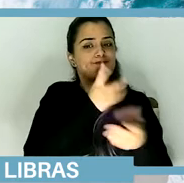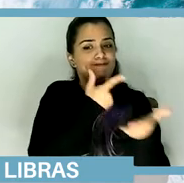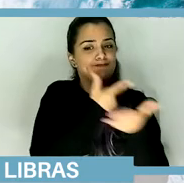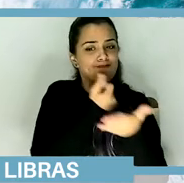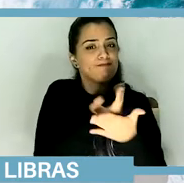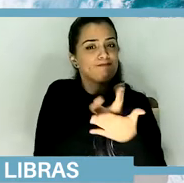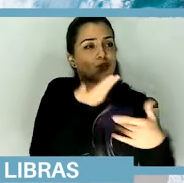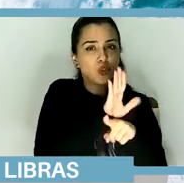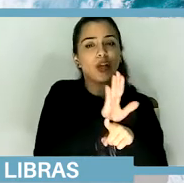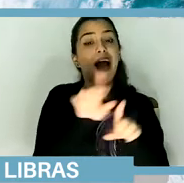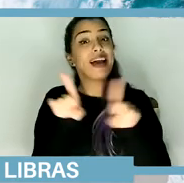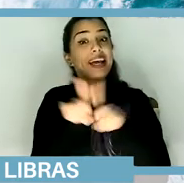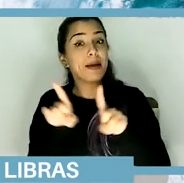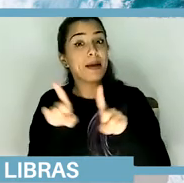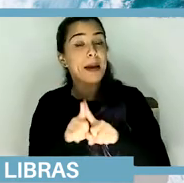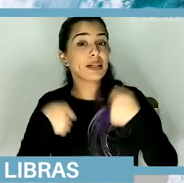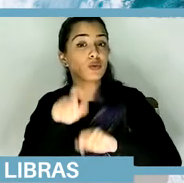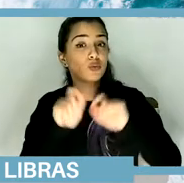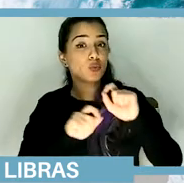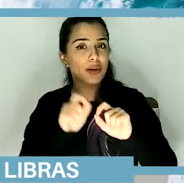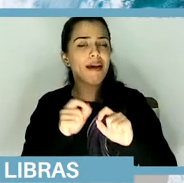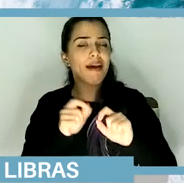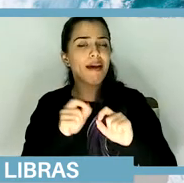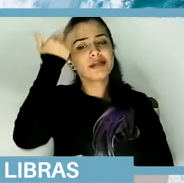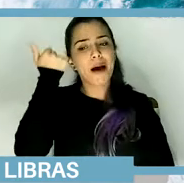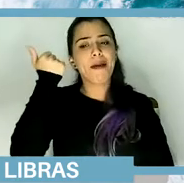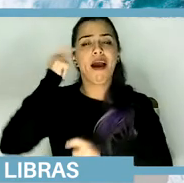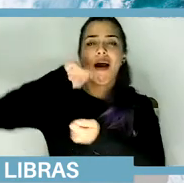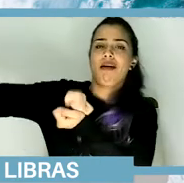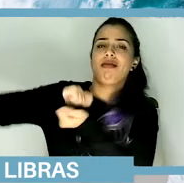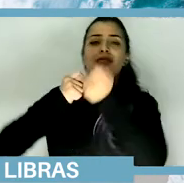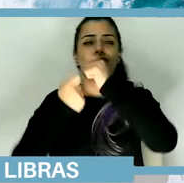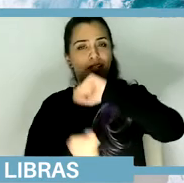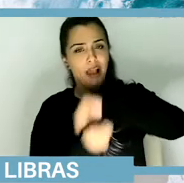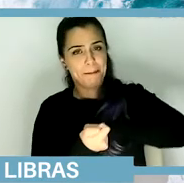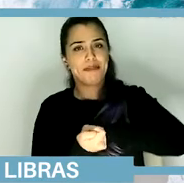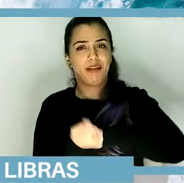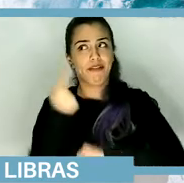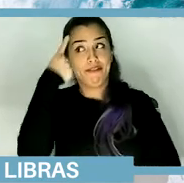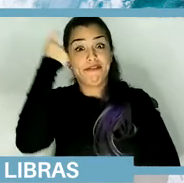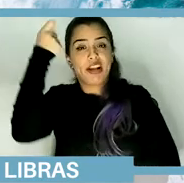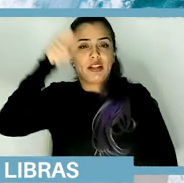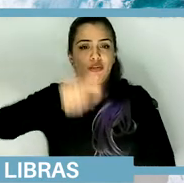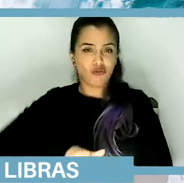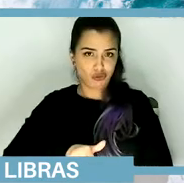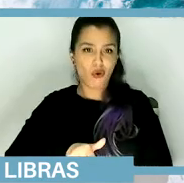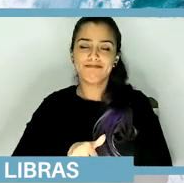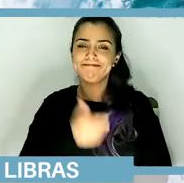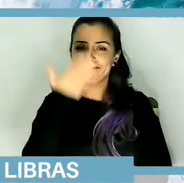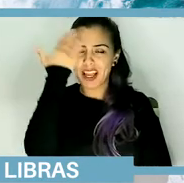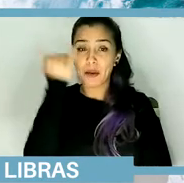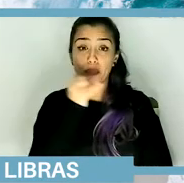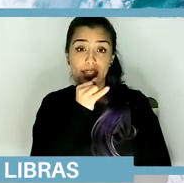pronta para se Reinventar né E às vezes aconteça então né dos últimos vários meses que a gente vem